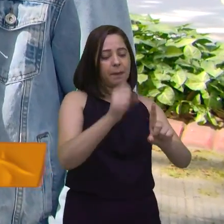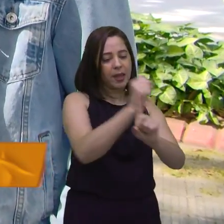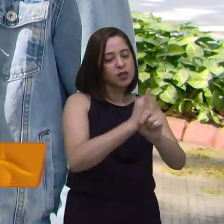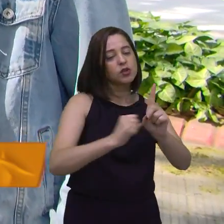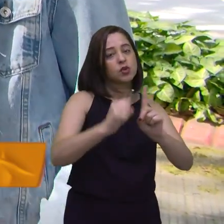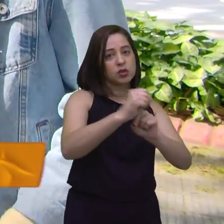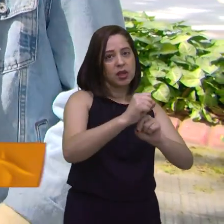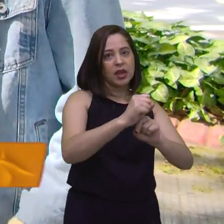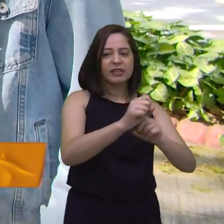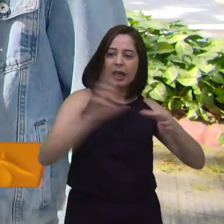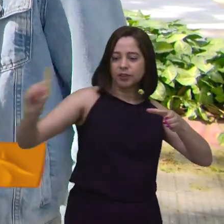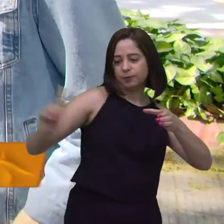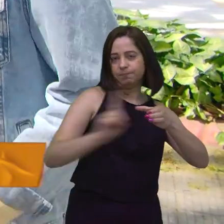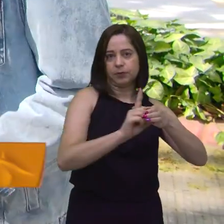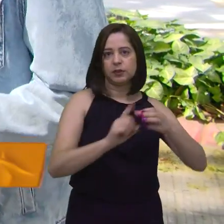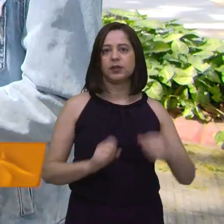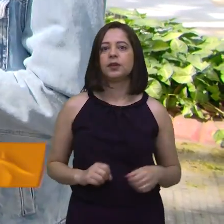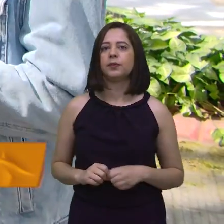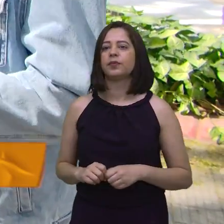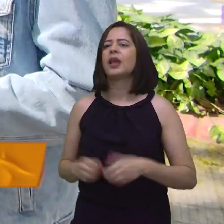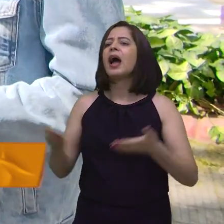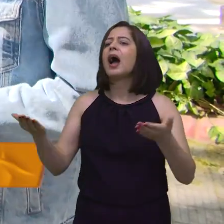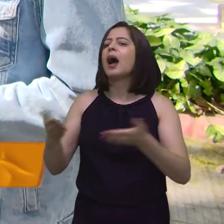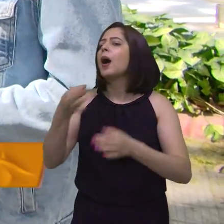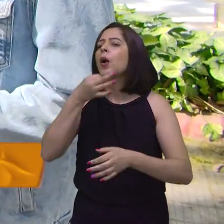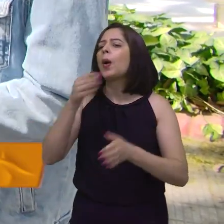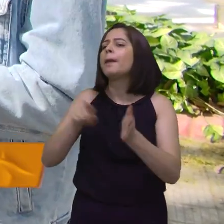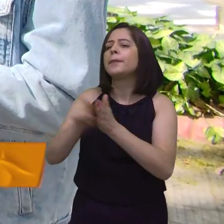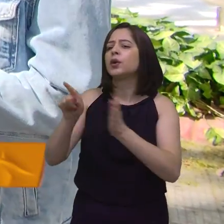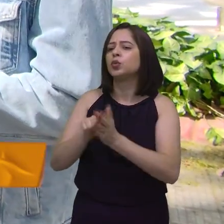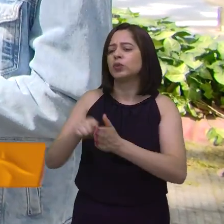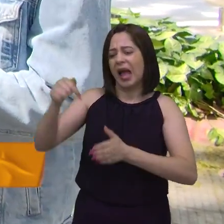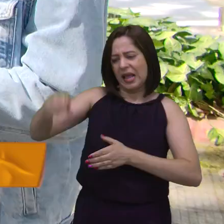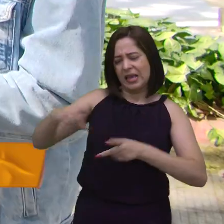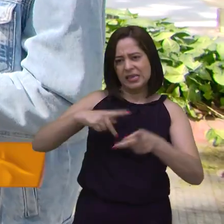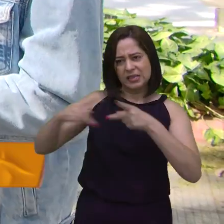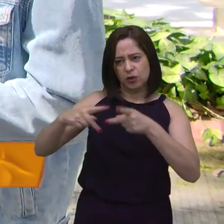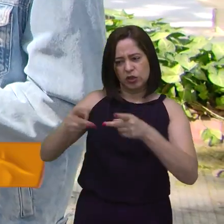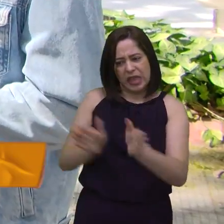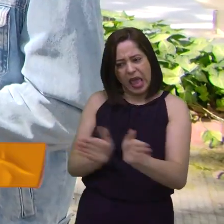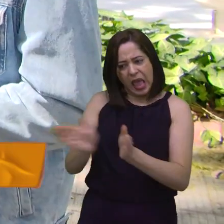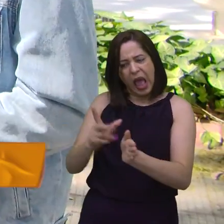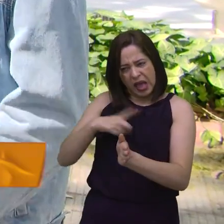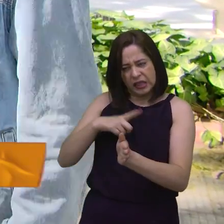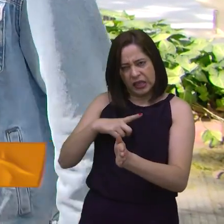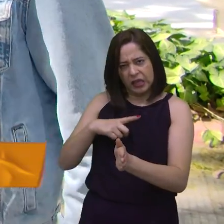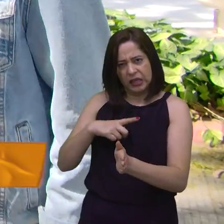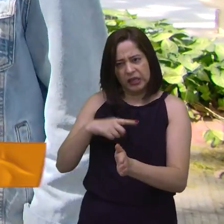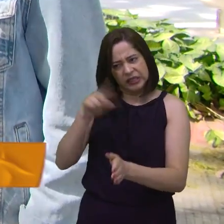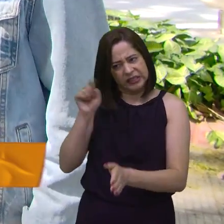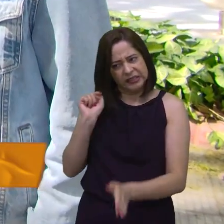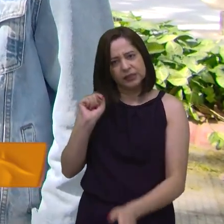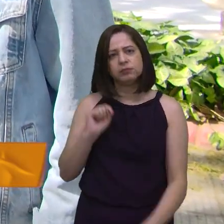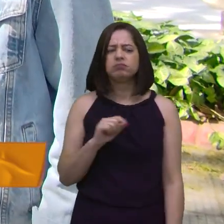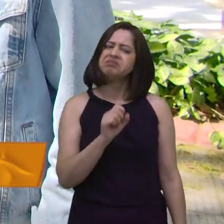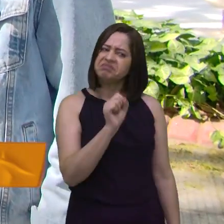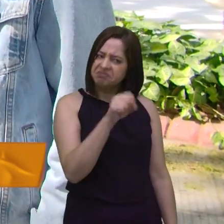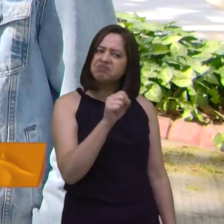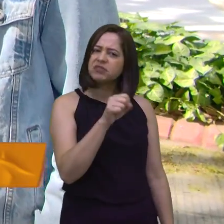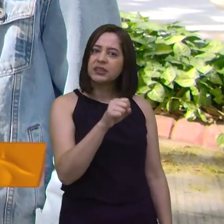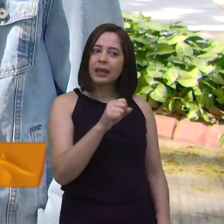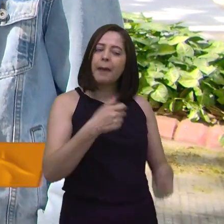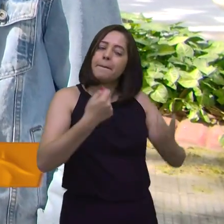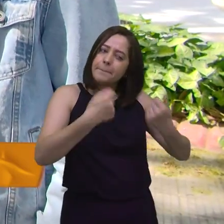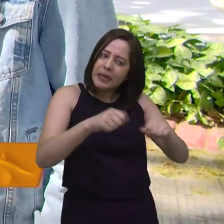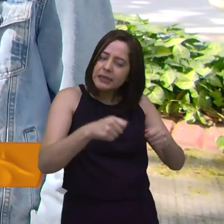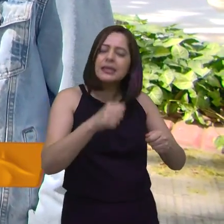da sociedade. Eu acho legal. Agora, olhando de fora, você acha que a nossa cidade ela é uma cidade acessível para PCD? Sim,